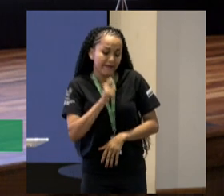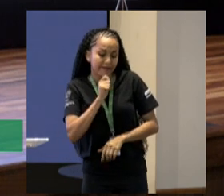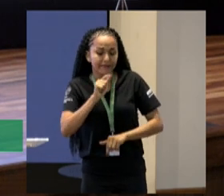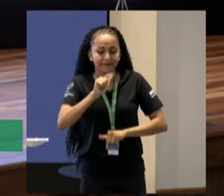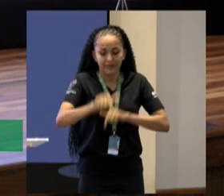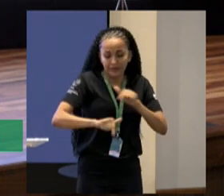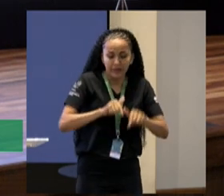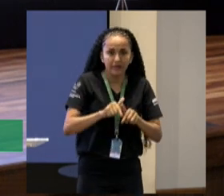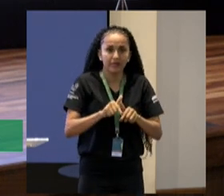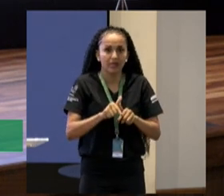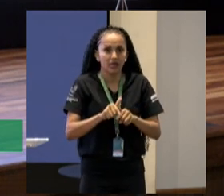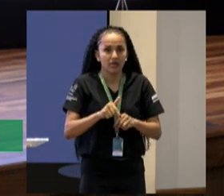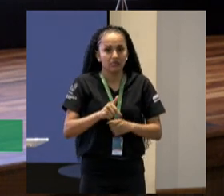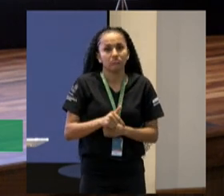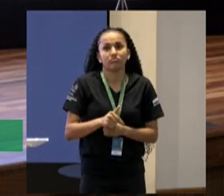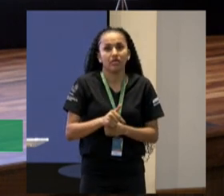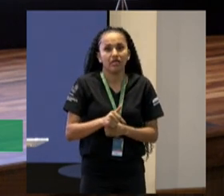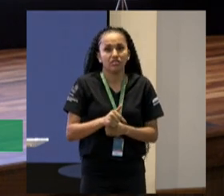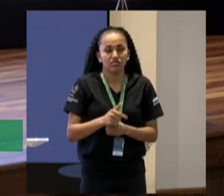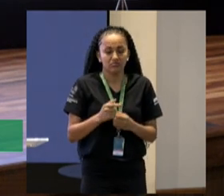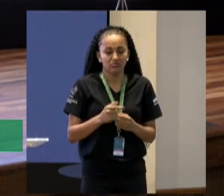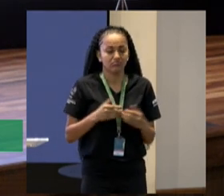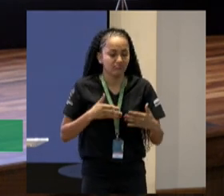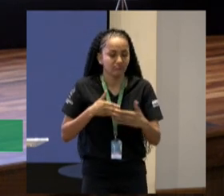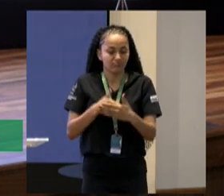trabalhando, resistências, vamos lá conversar.